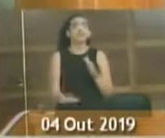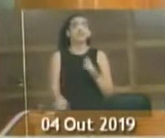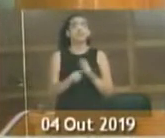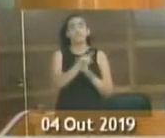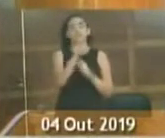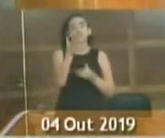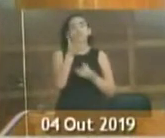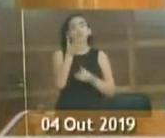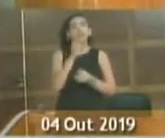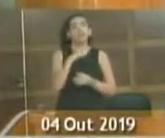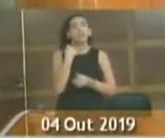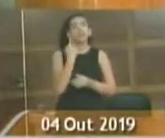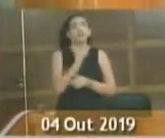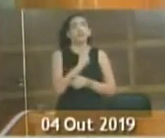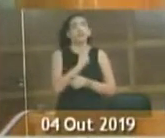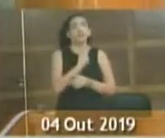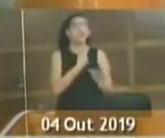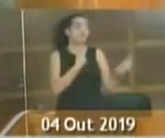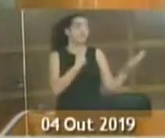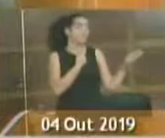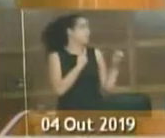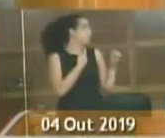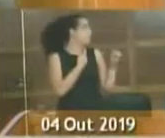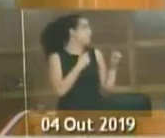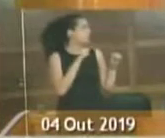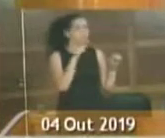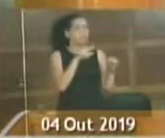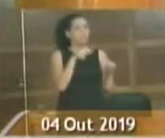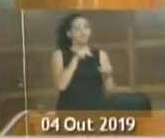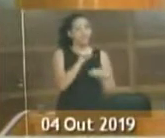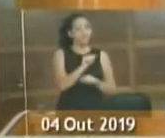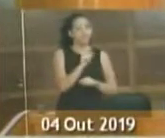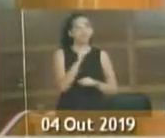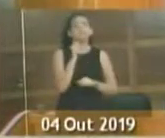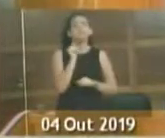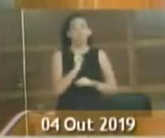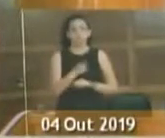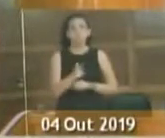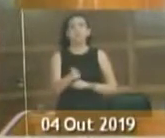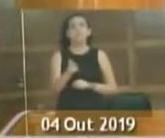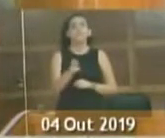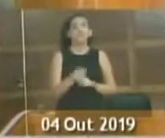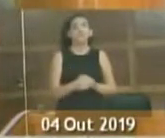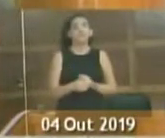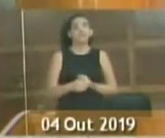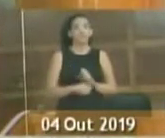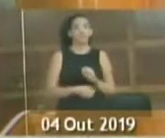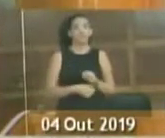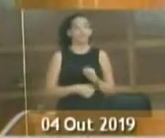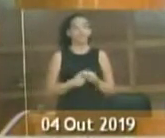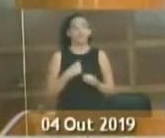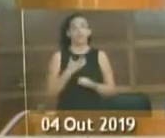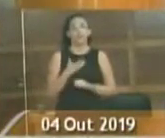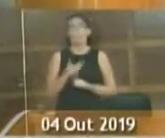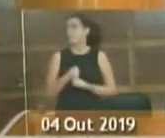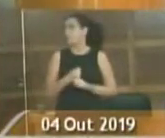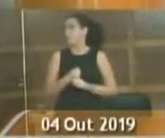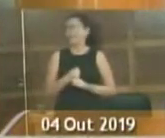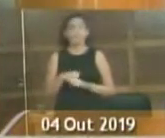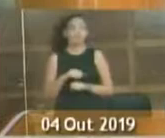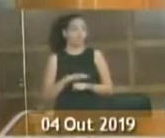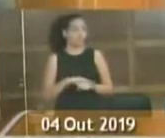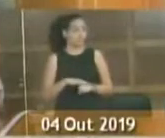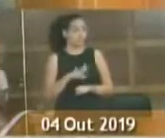querem que a gente traga a tia Luana outro dia para apresentar mais algumas coisas? Então, eu vou conversar